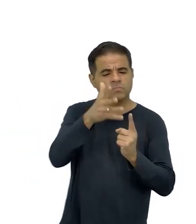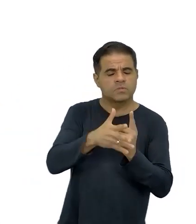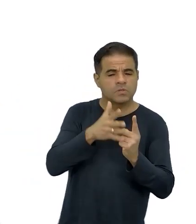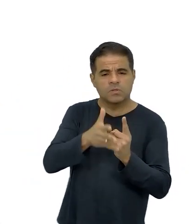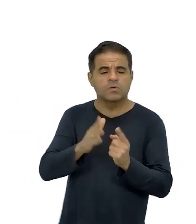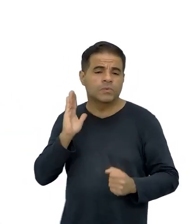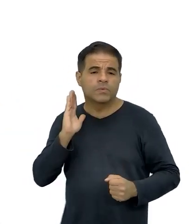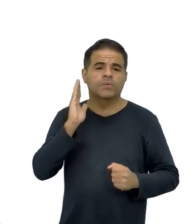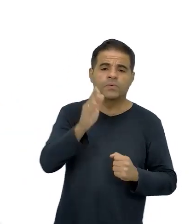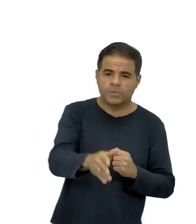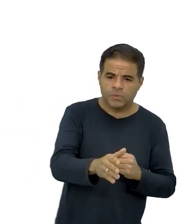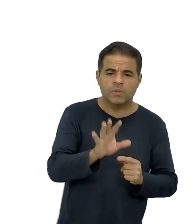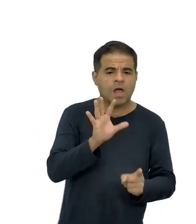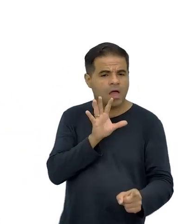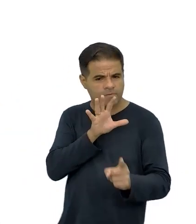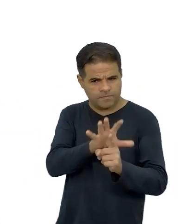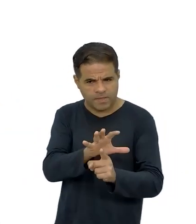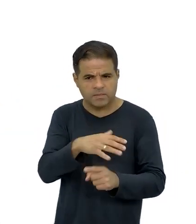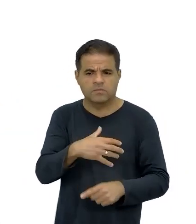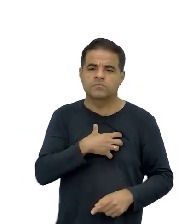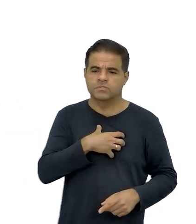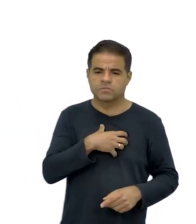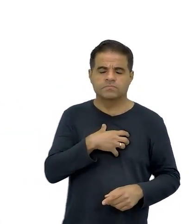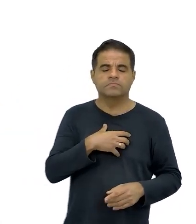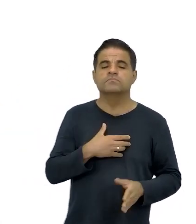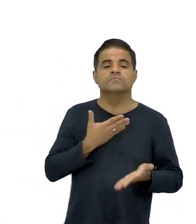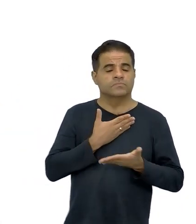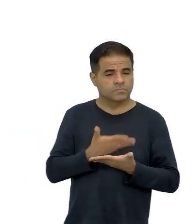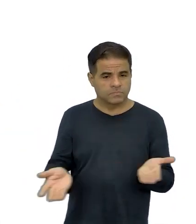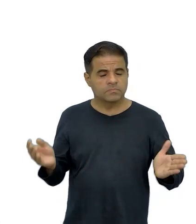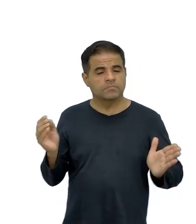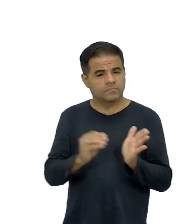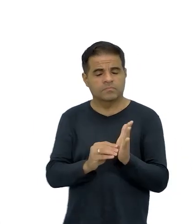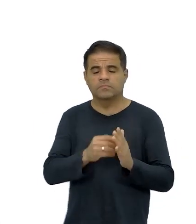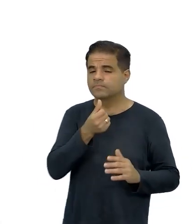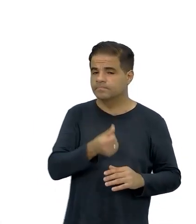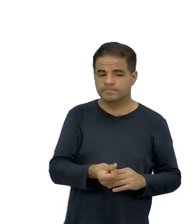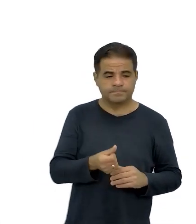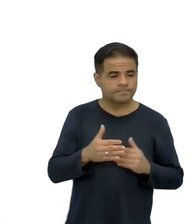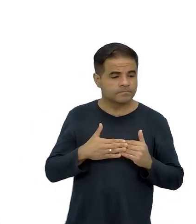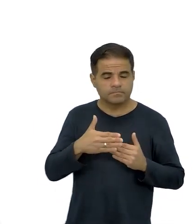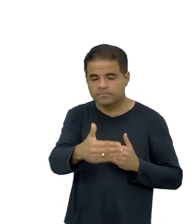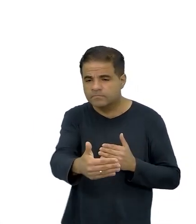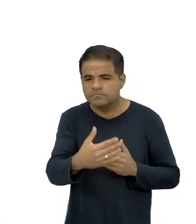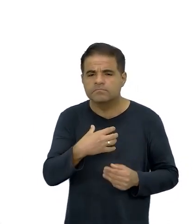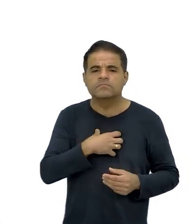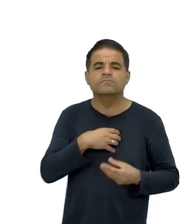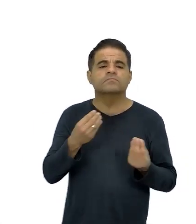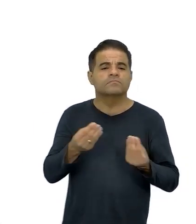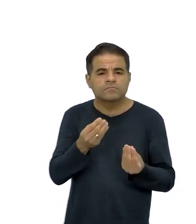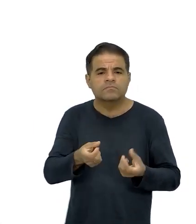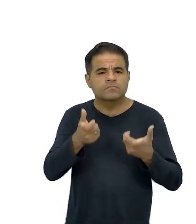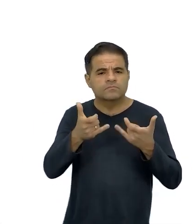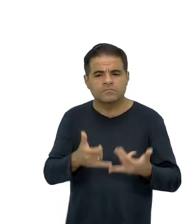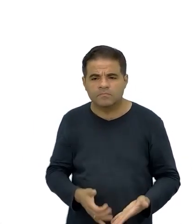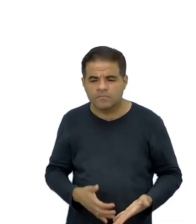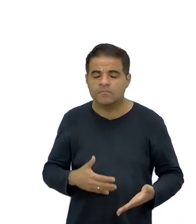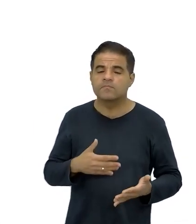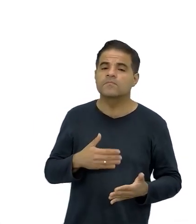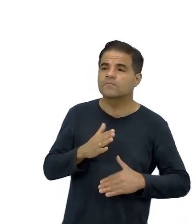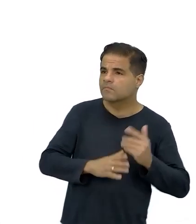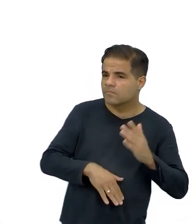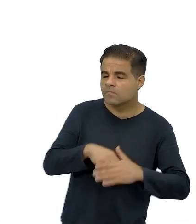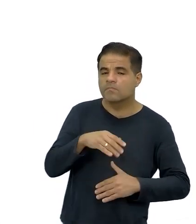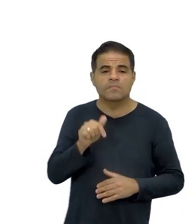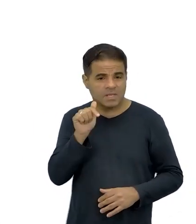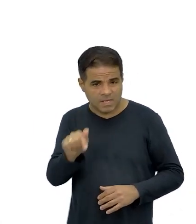do discurso direto afetam o sentido. Na atividade 6, qual forma prefere indicar o discurso direto? E